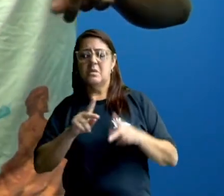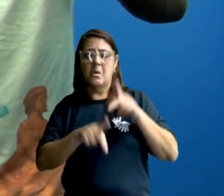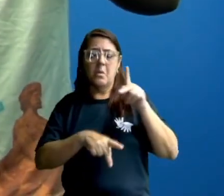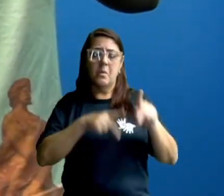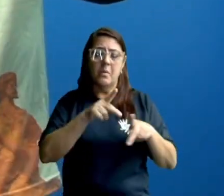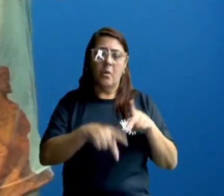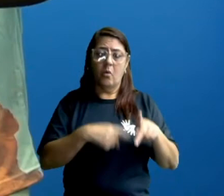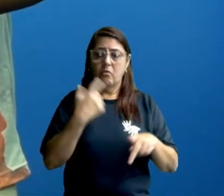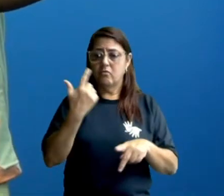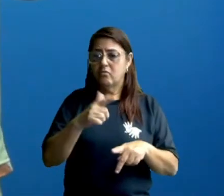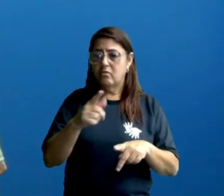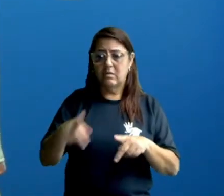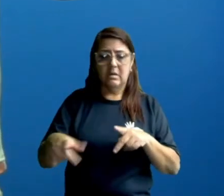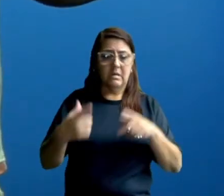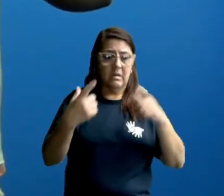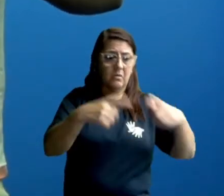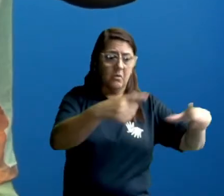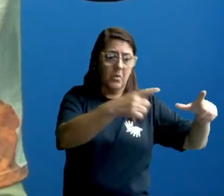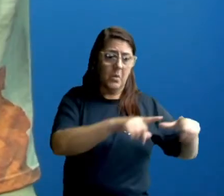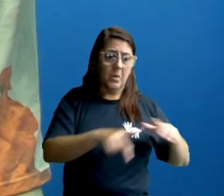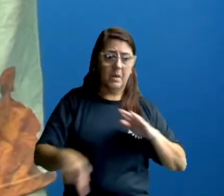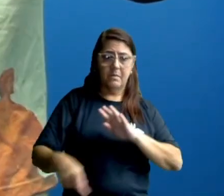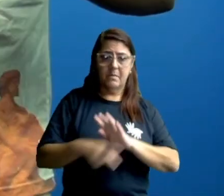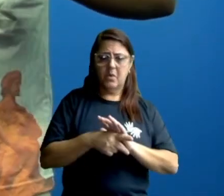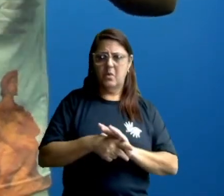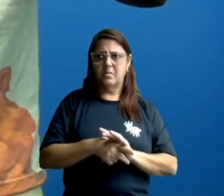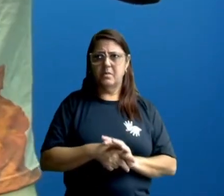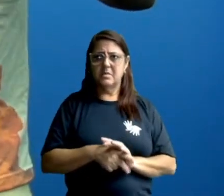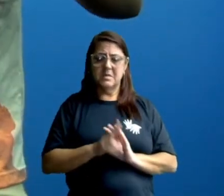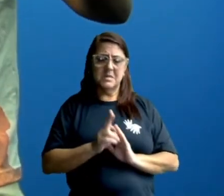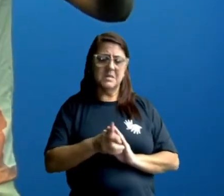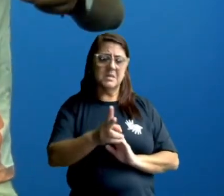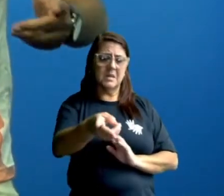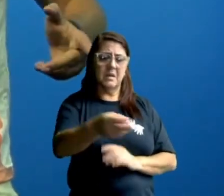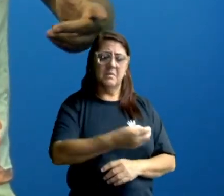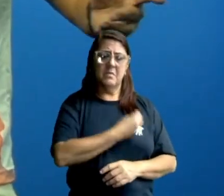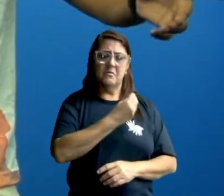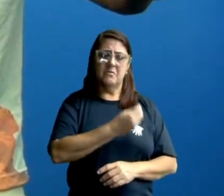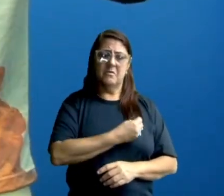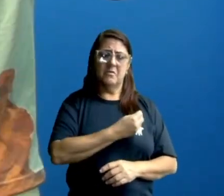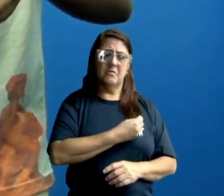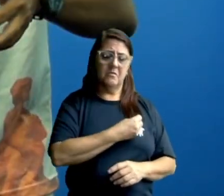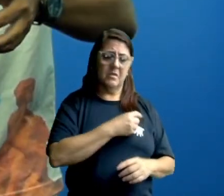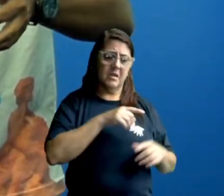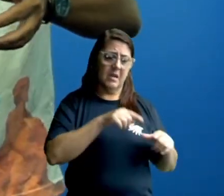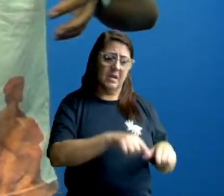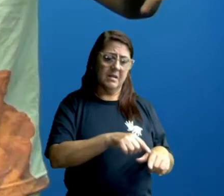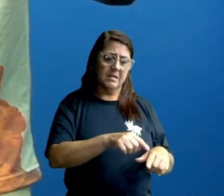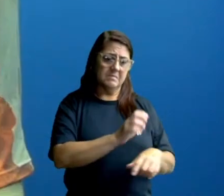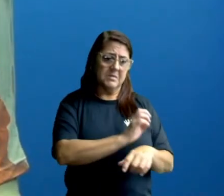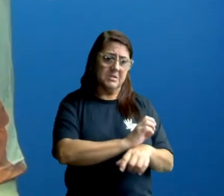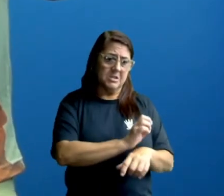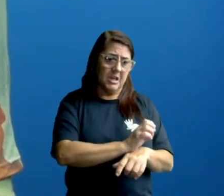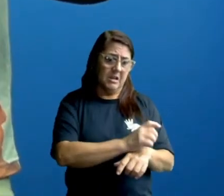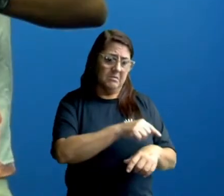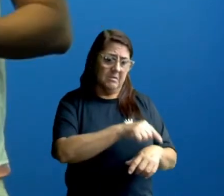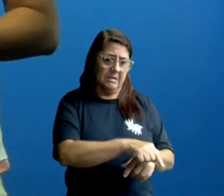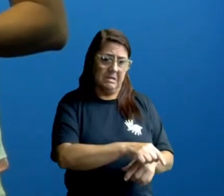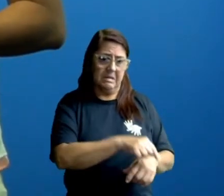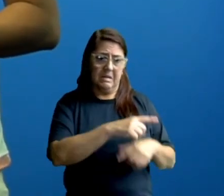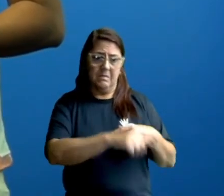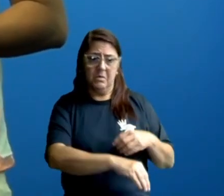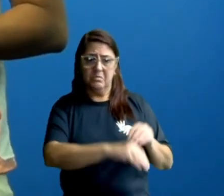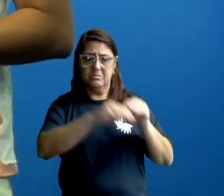nunca teve um território próprio, sempre foi um povo que vivia em diáspora. Com a criação do Estado, esse povo pôde